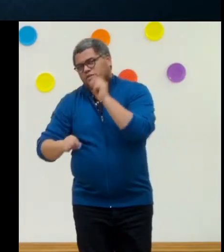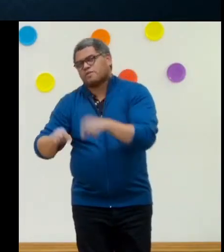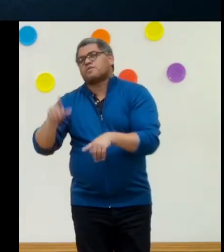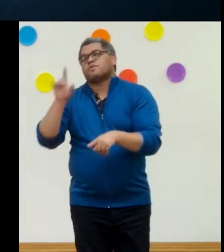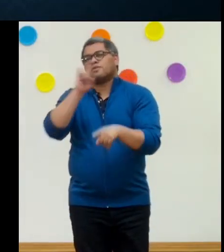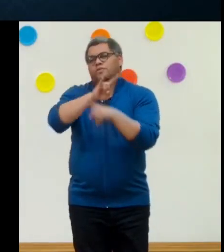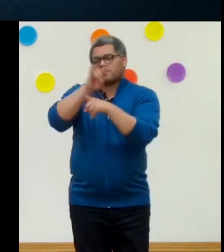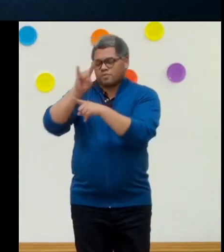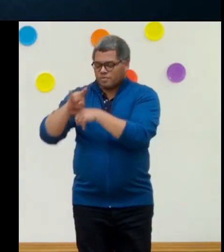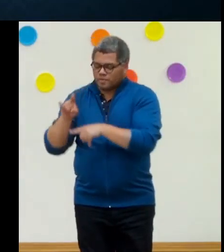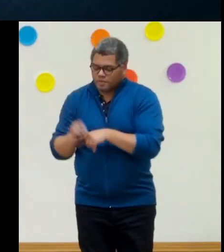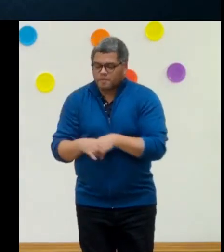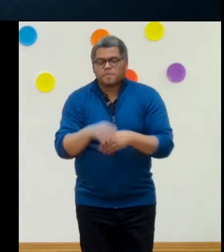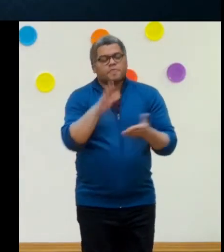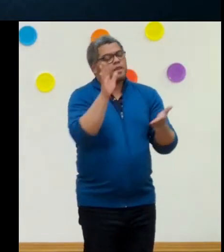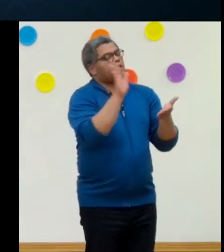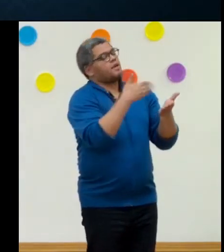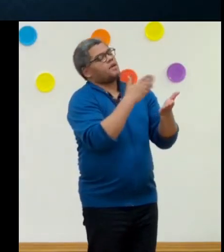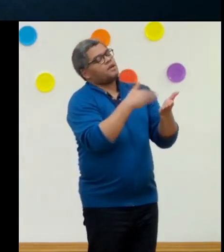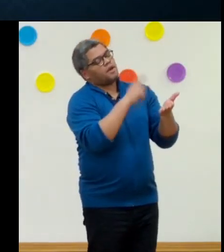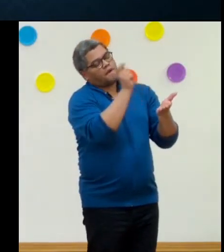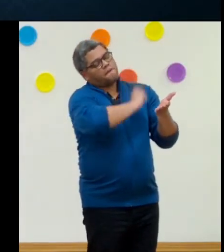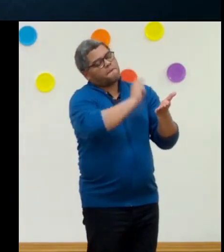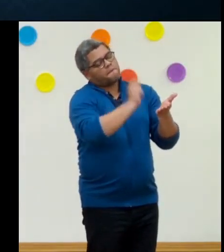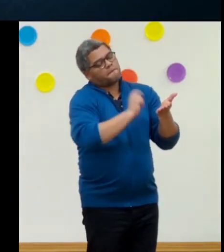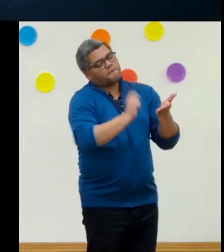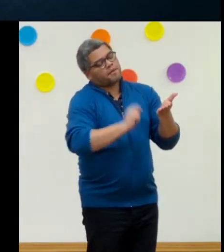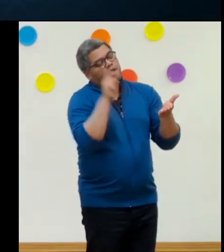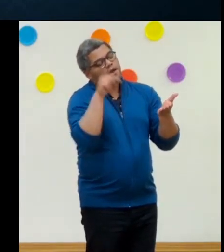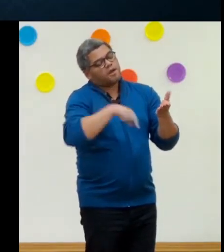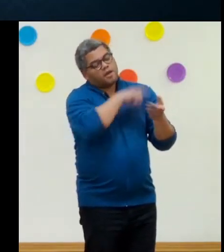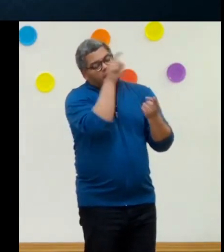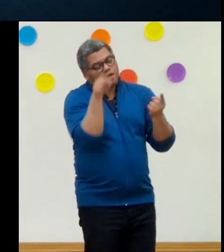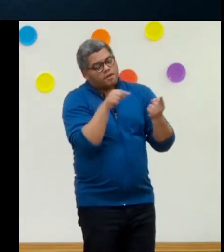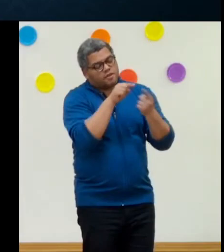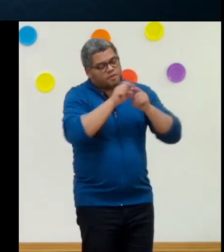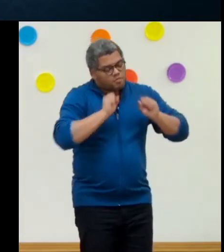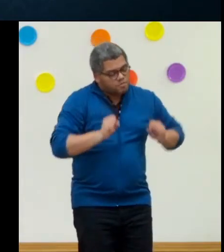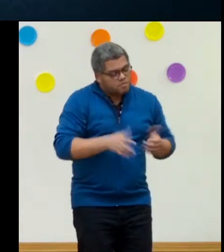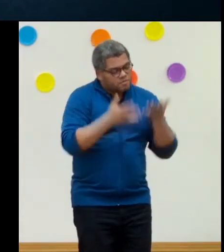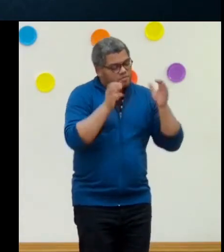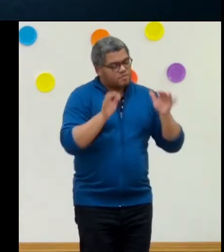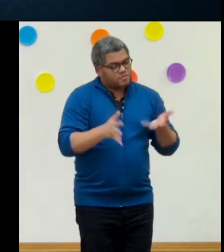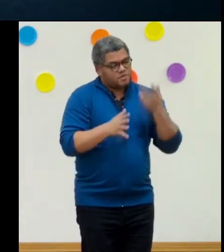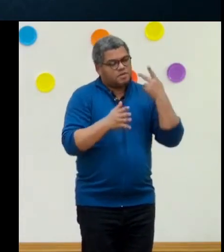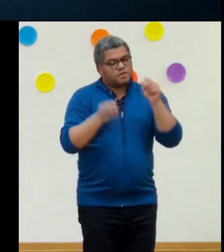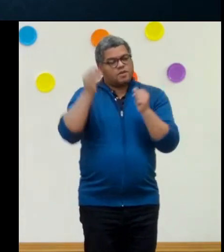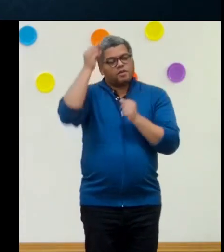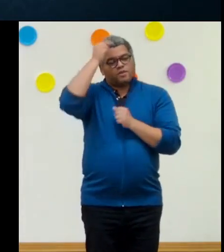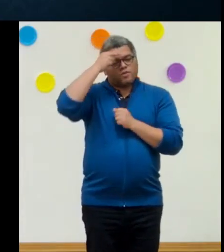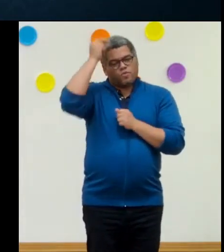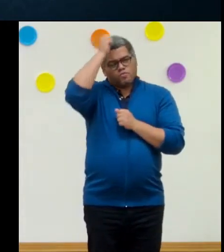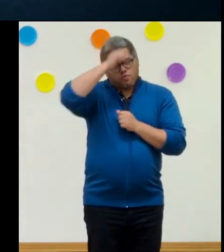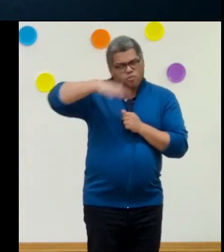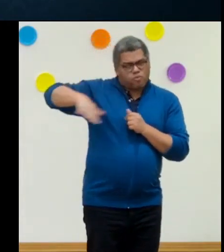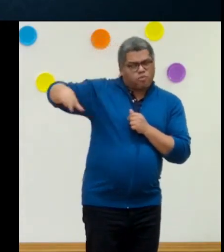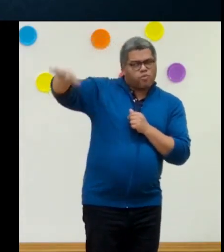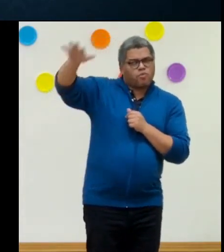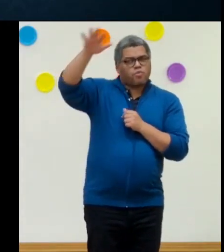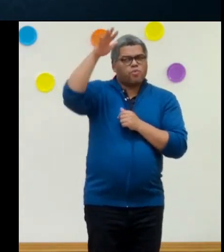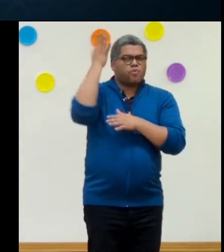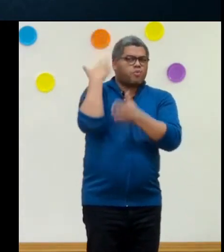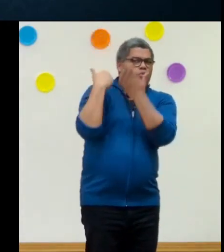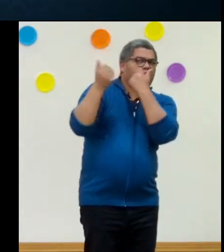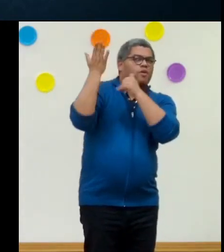que pessoas escrevem com esse fim, para atiçar a sua imaginação, para atrair, para dar ideias.